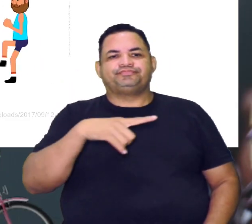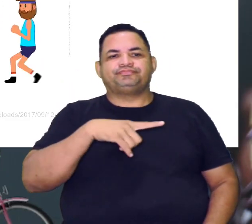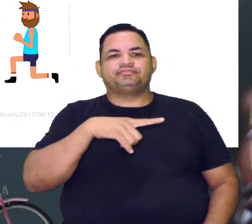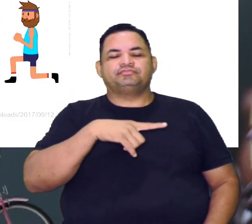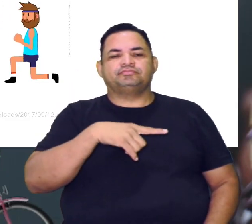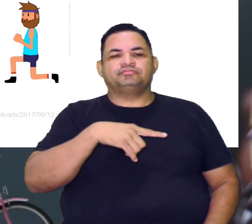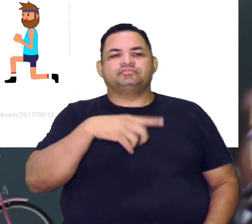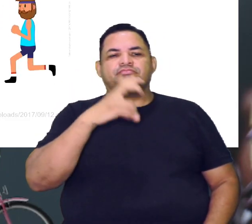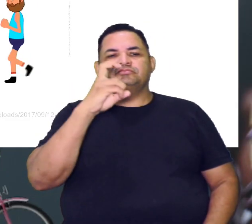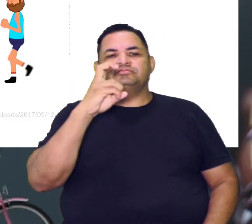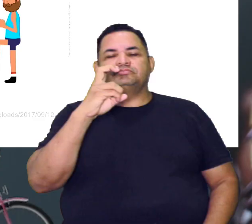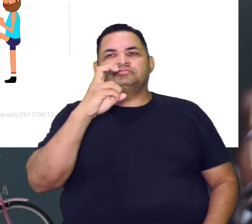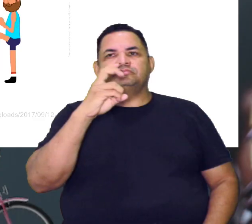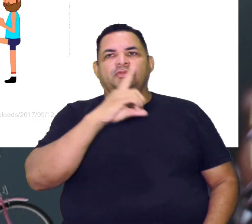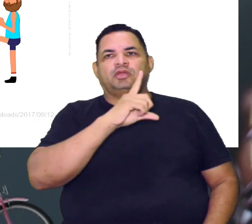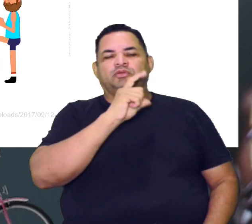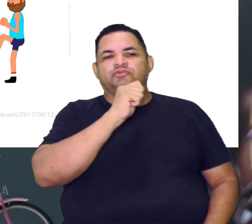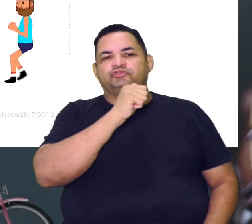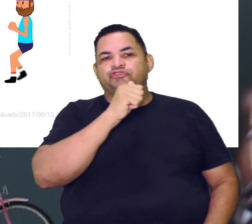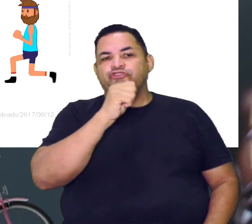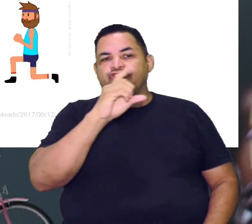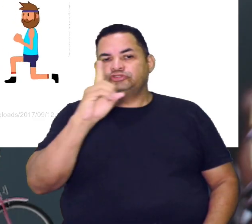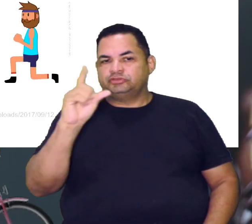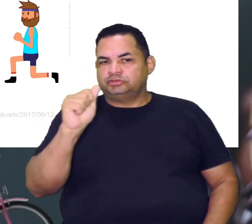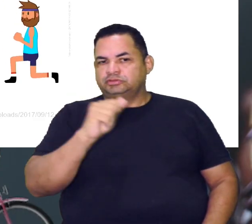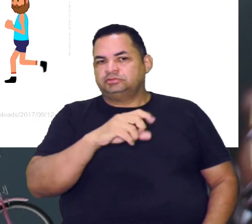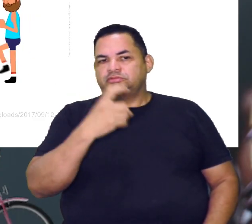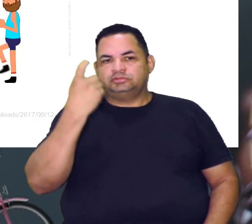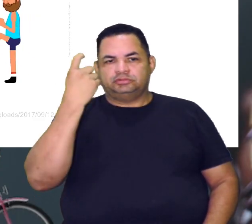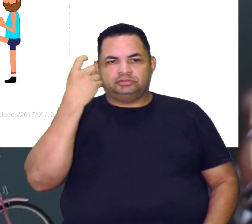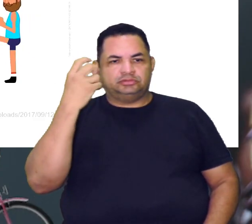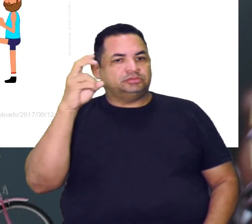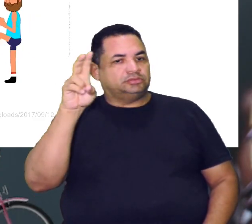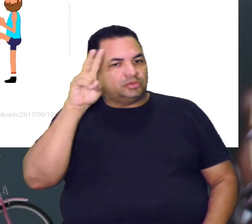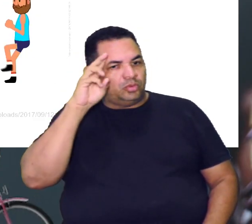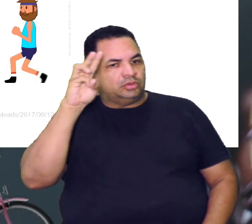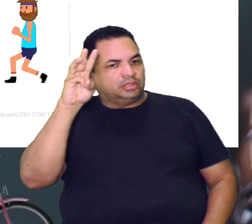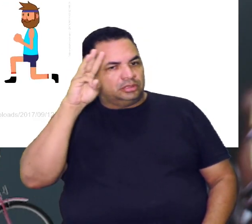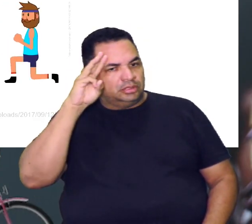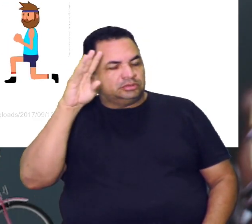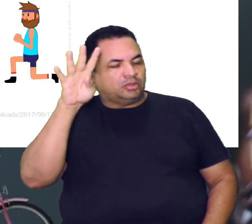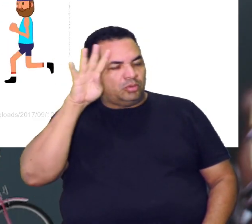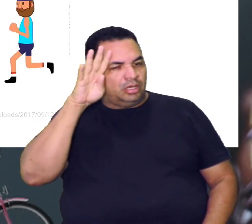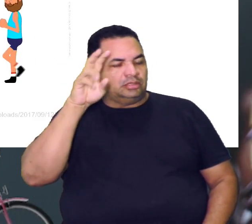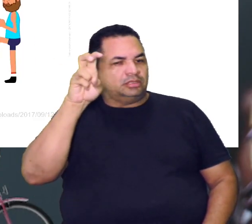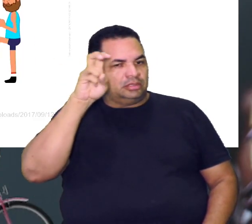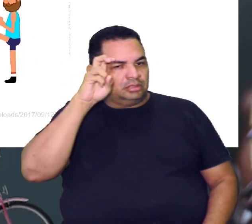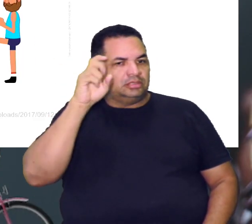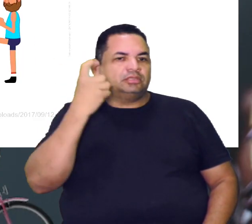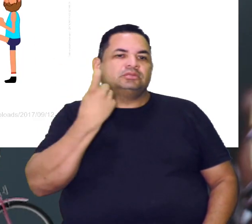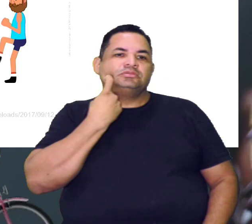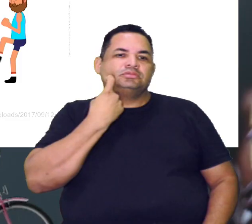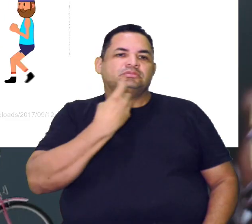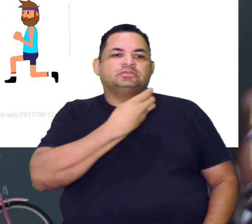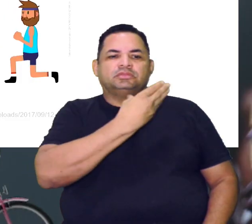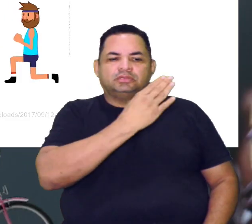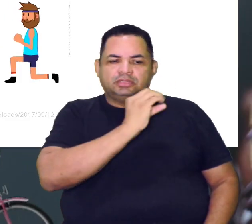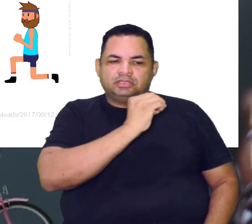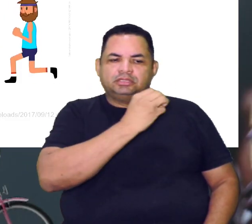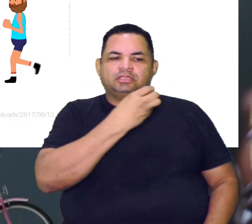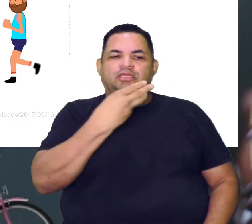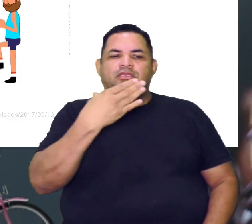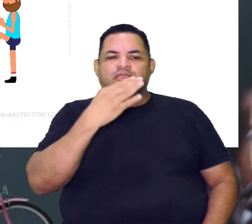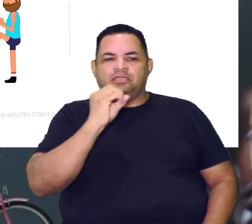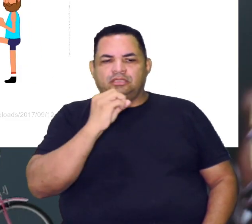dias úteis, segunda, terça, quarta, quinta e sexta, certo? E aí você faz 30 minutos, 30 minutos, 30 minutos,